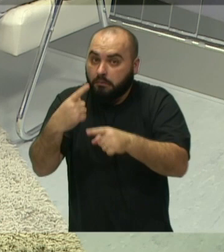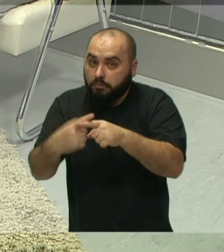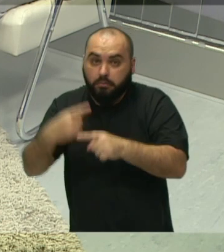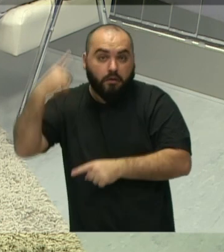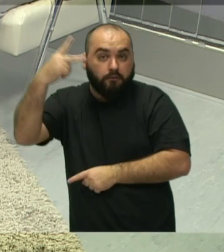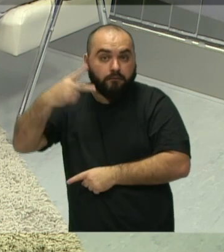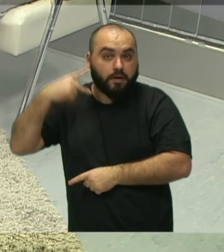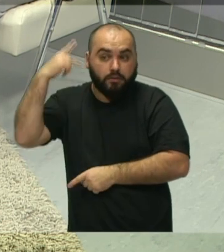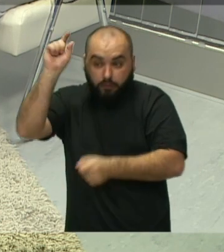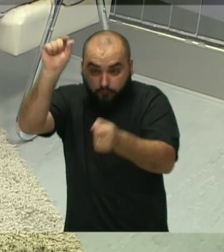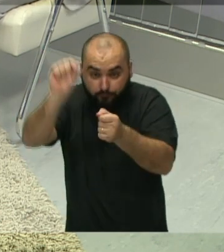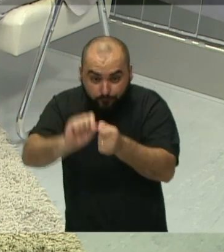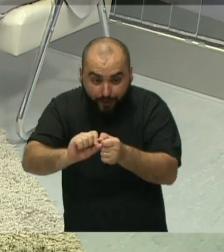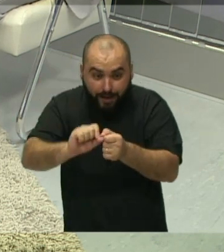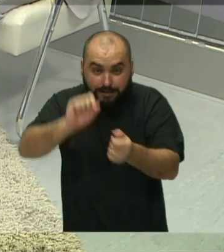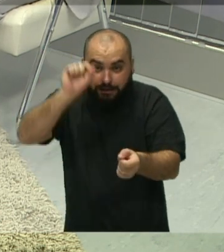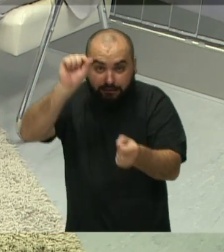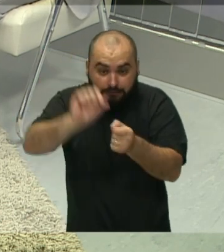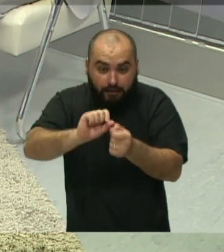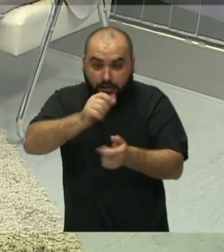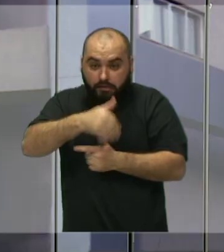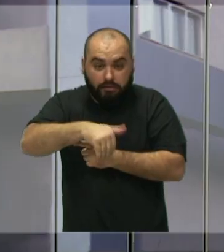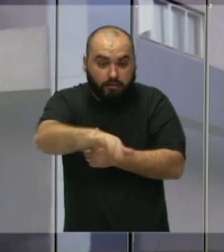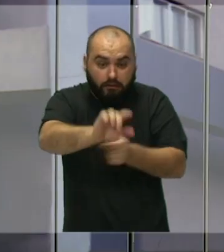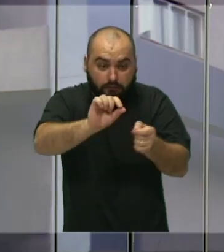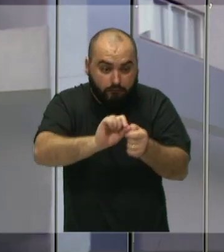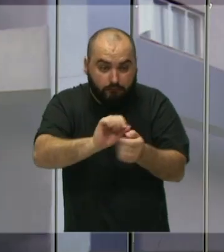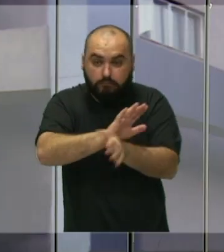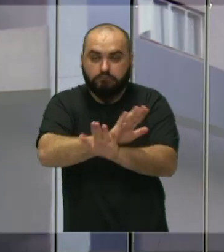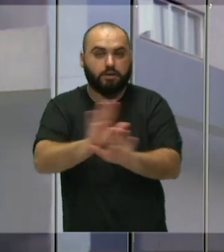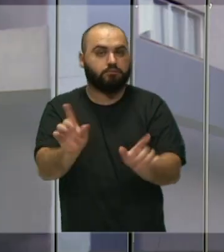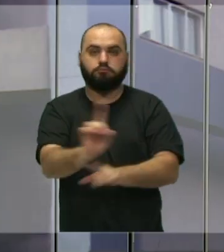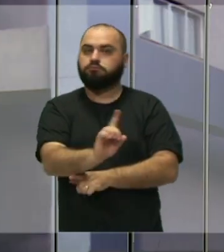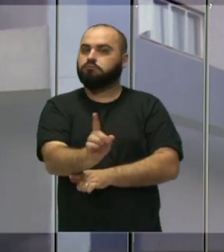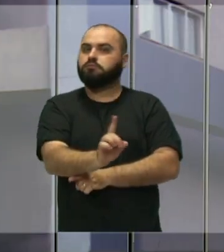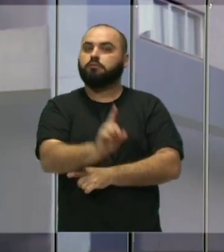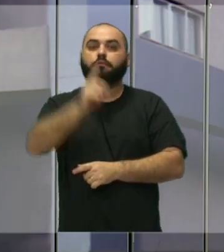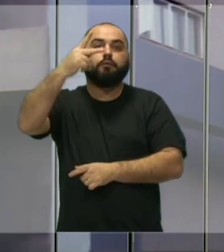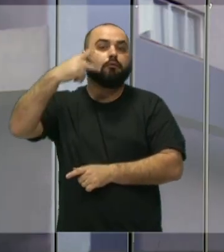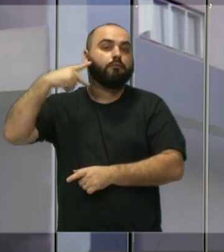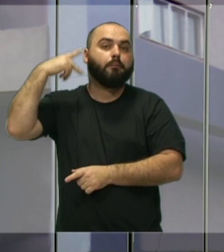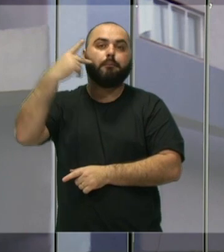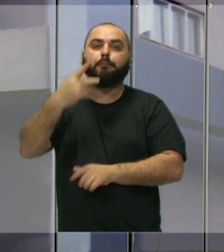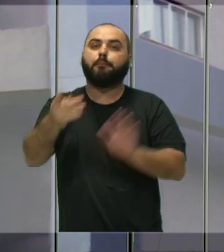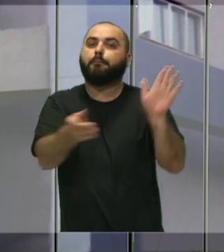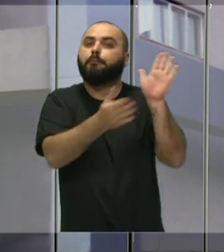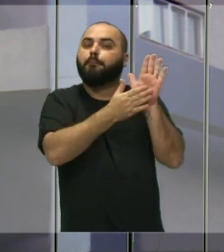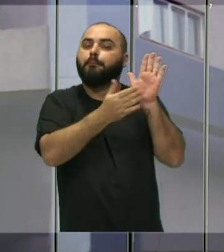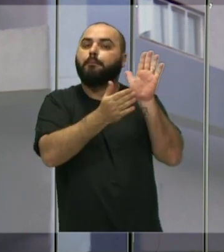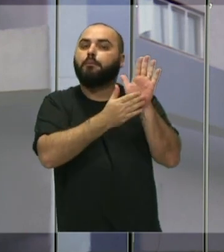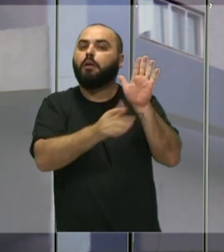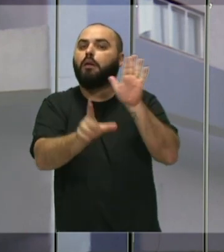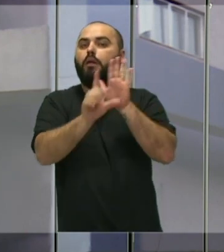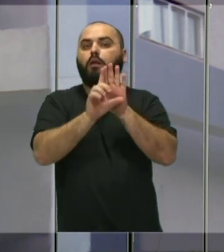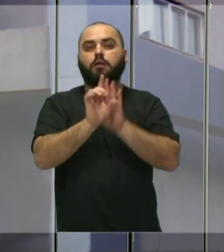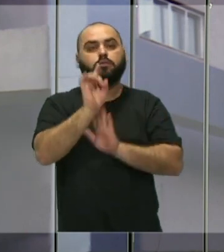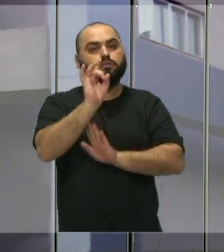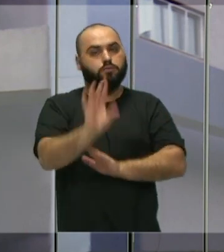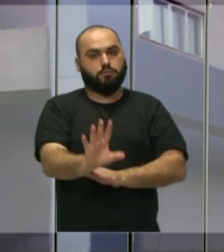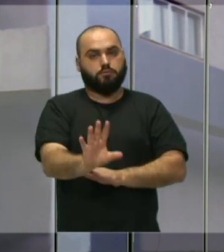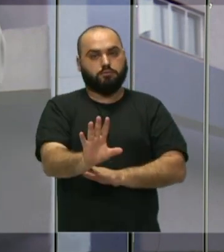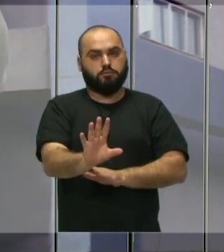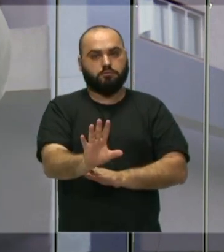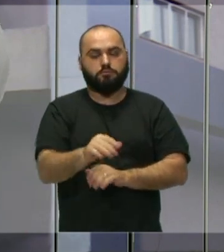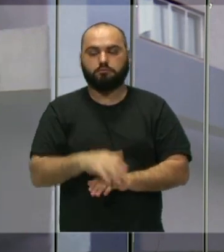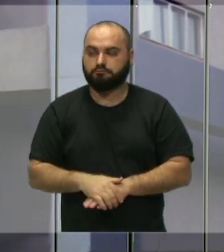executa. O vereador, ele não executa nada. O vereador, ele está propondo leis, ele está legislando. Bom, se